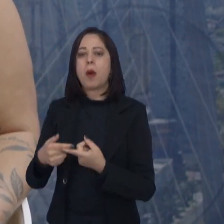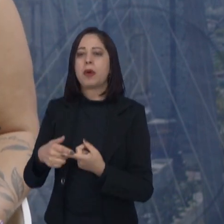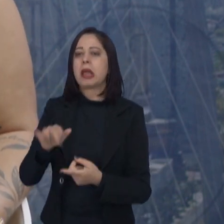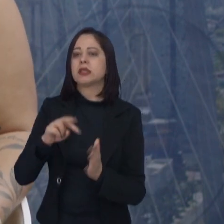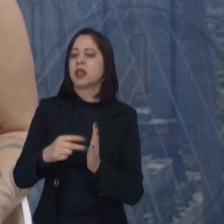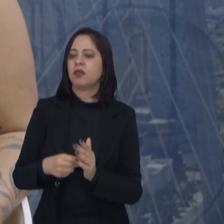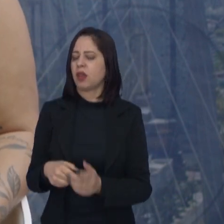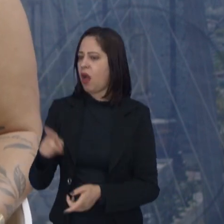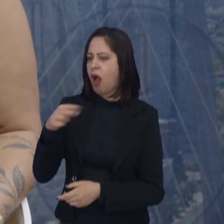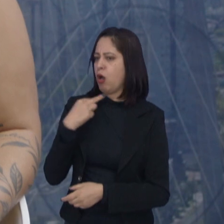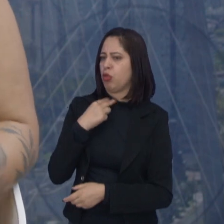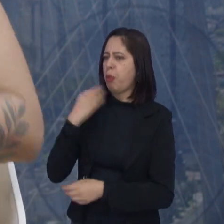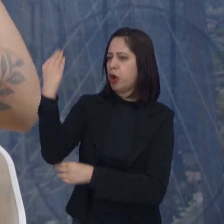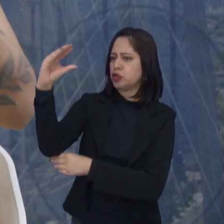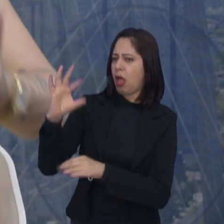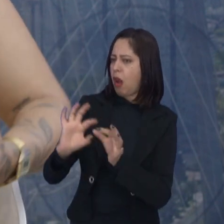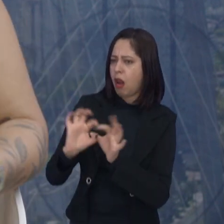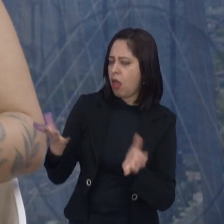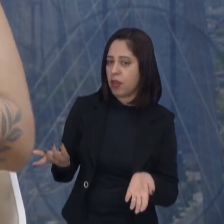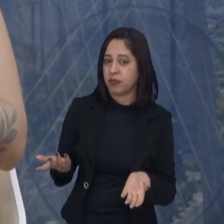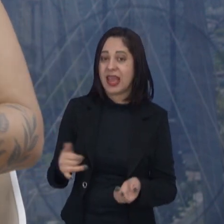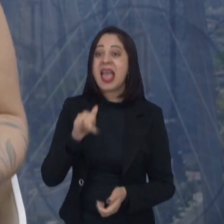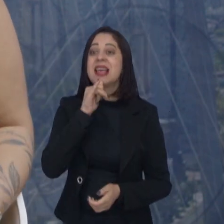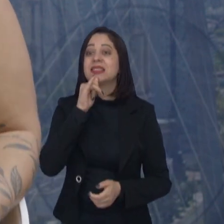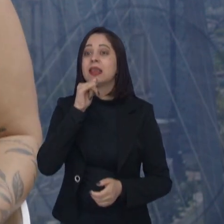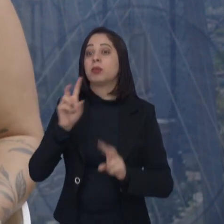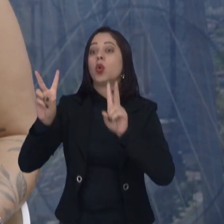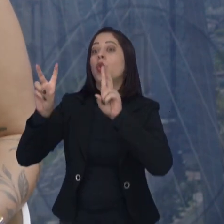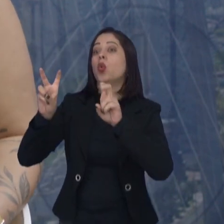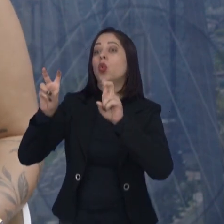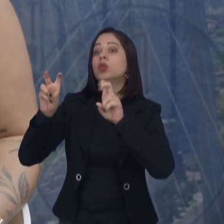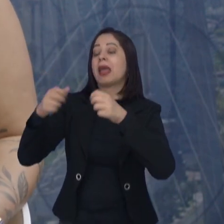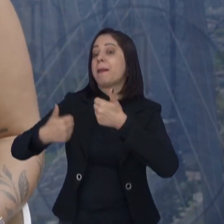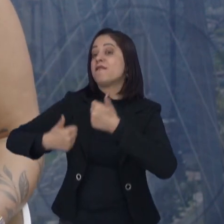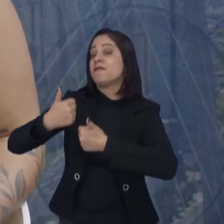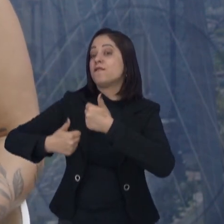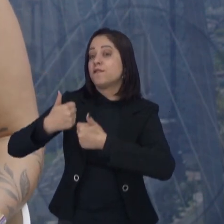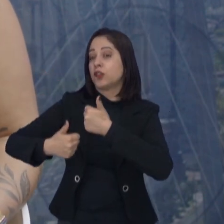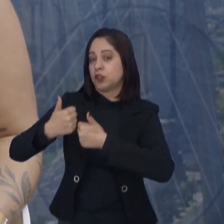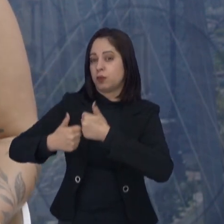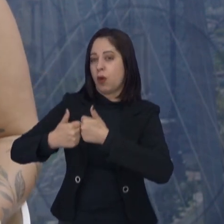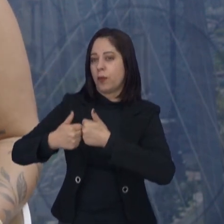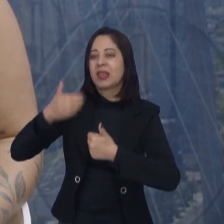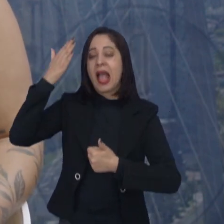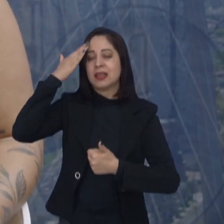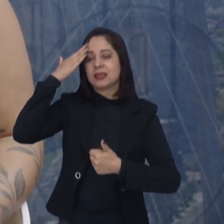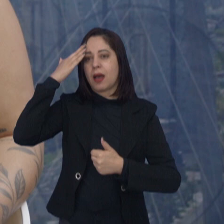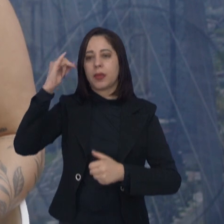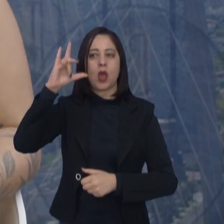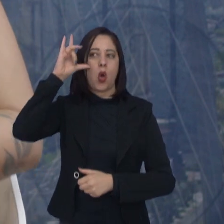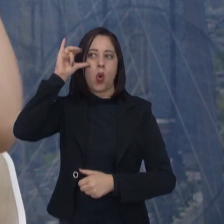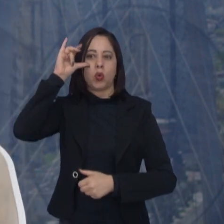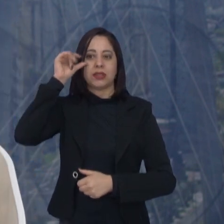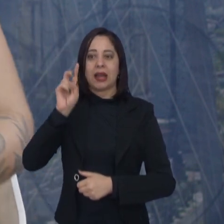querem, né? Então, muitas vezes a gente viu até a questão do futebol, o ataque racista, né? Você entrava no Instagram do Vini Júnior, aquele monte de ataque. E